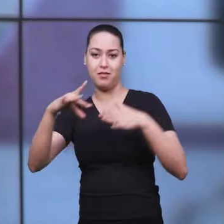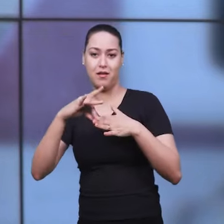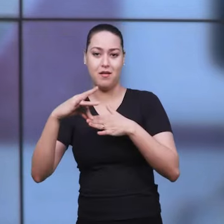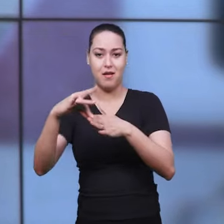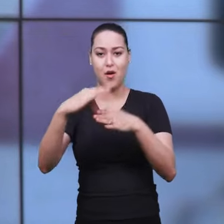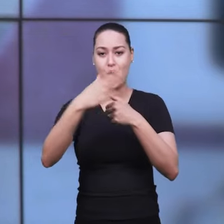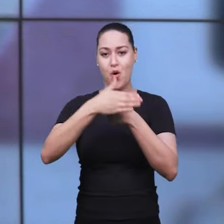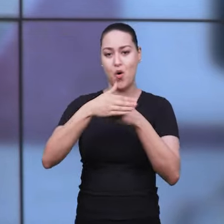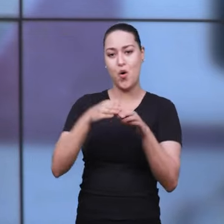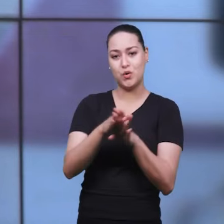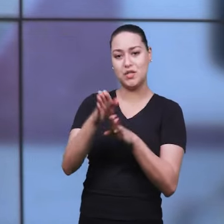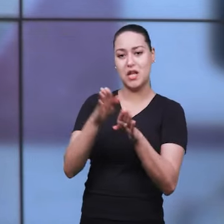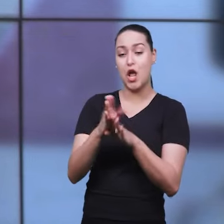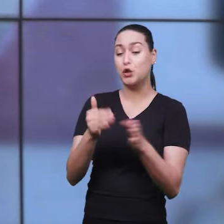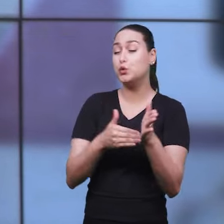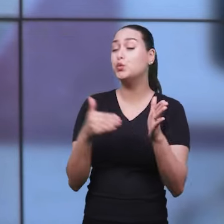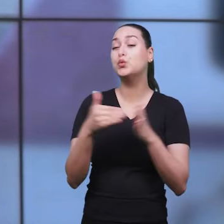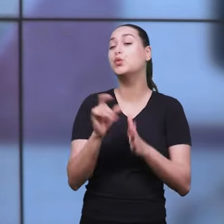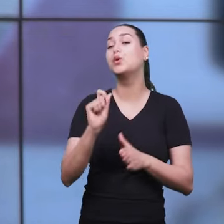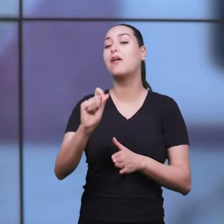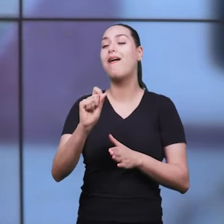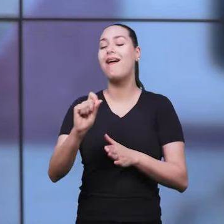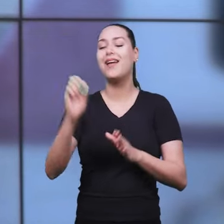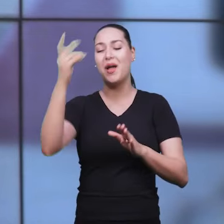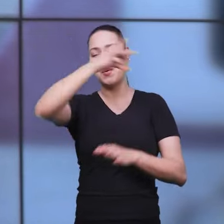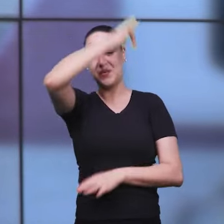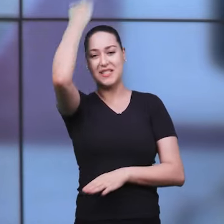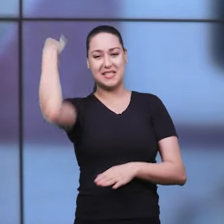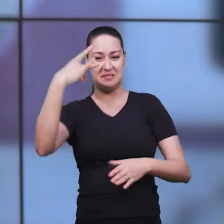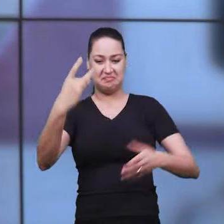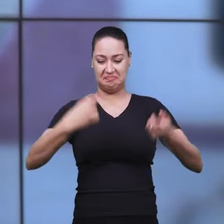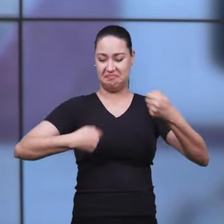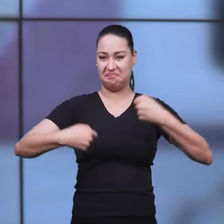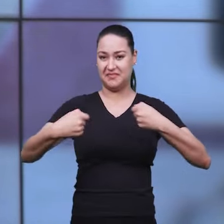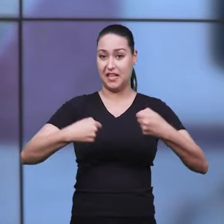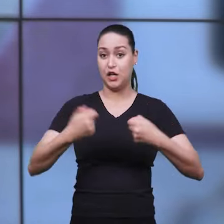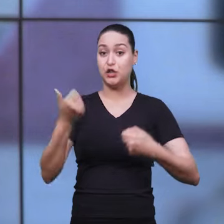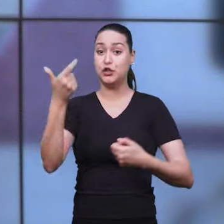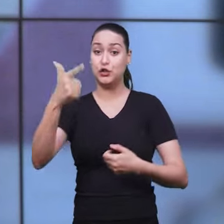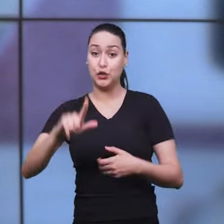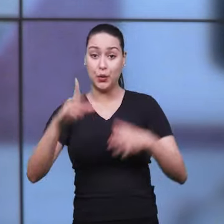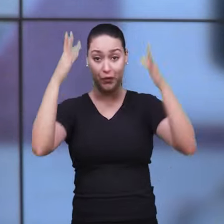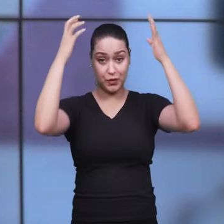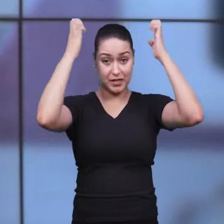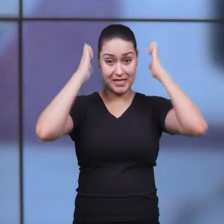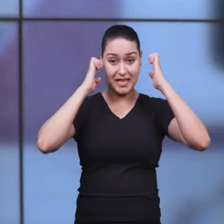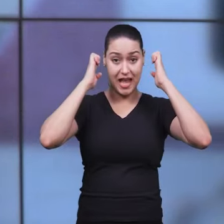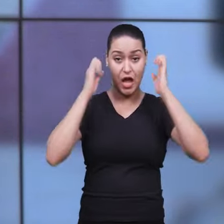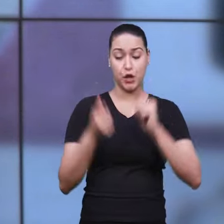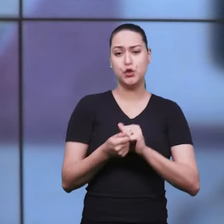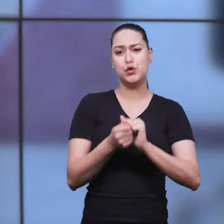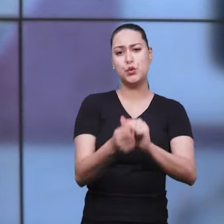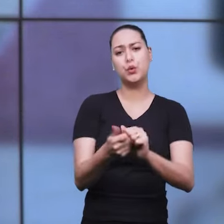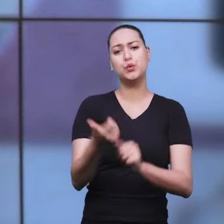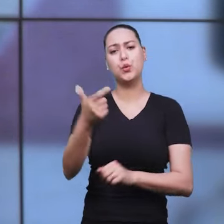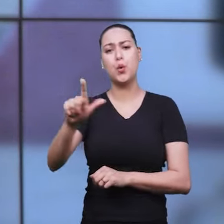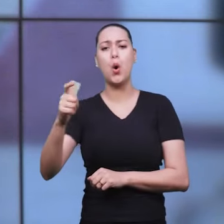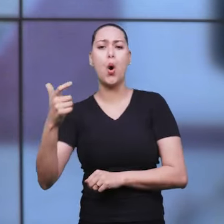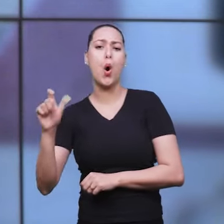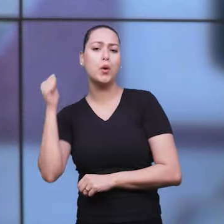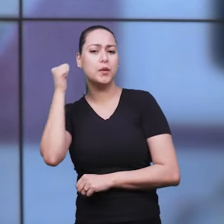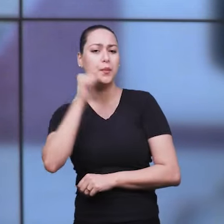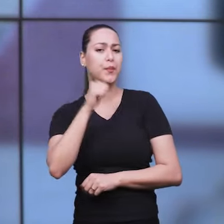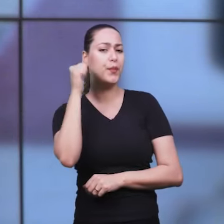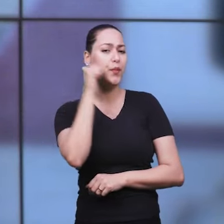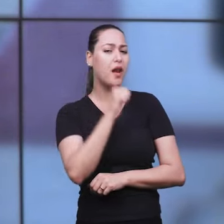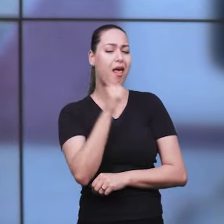os nossos passos é o Espírito Santo. Voltemos ao exemplo de Esther. Ela, juntamente com muitas moças